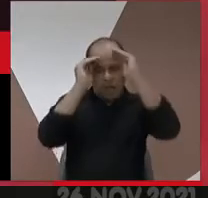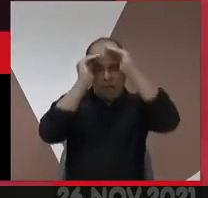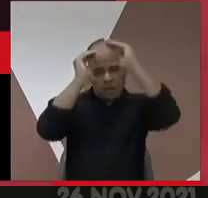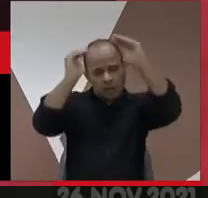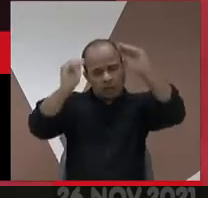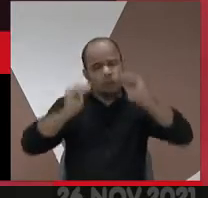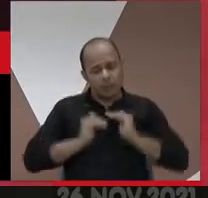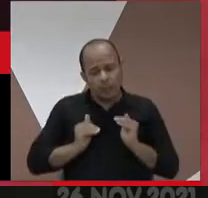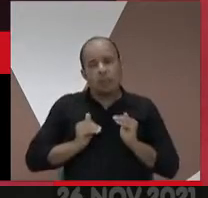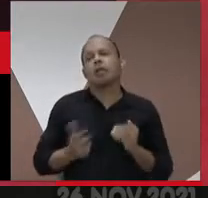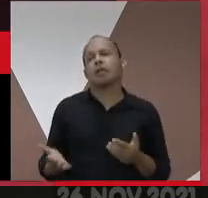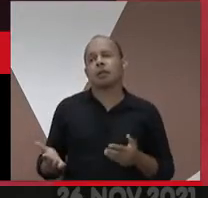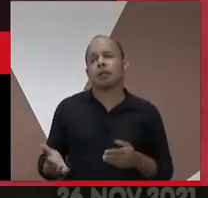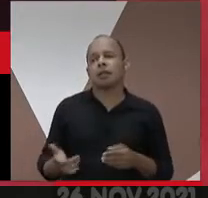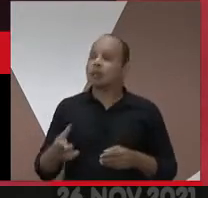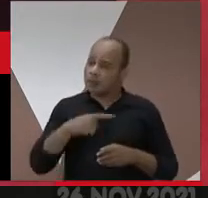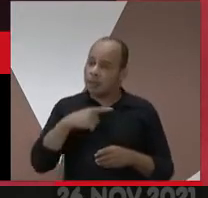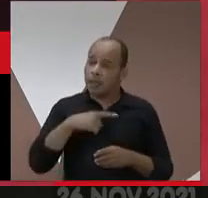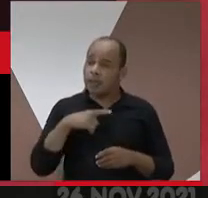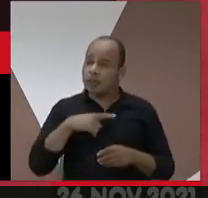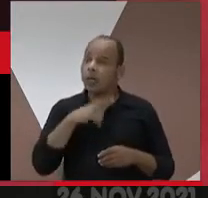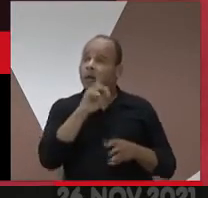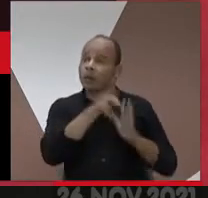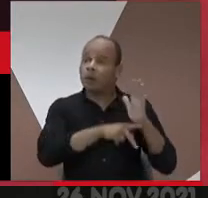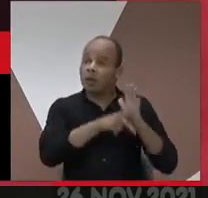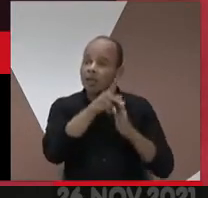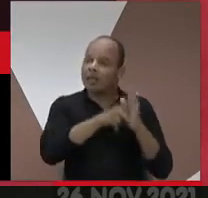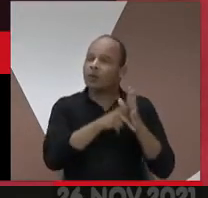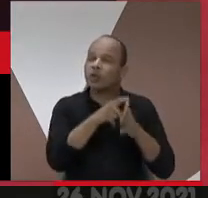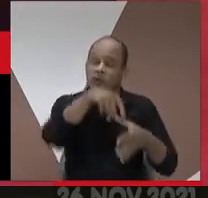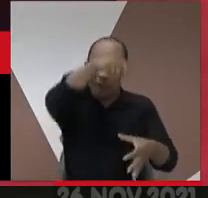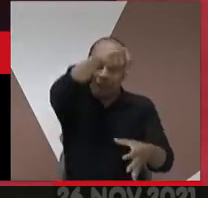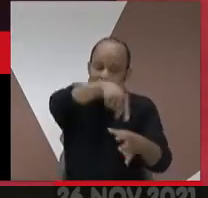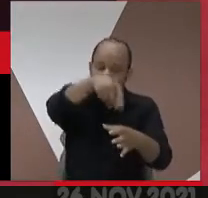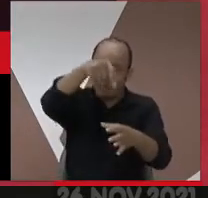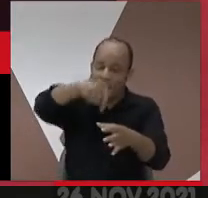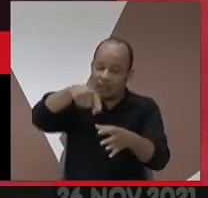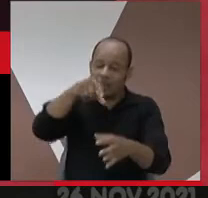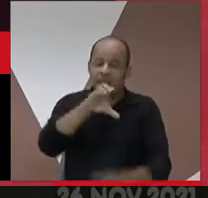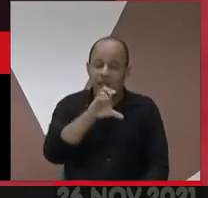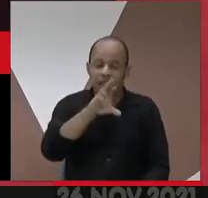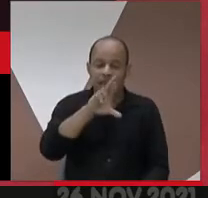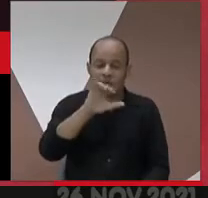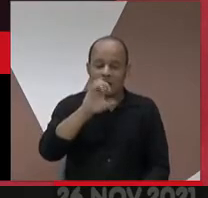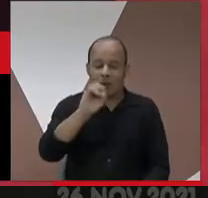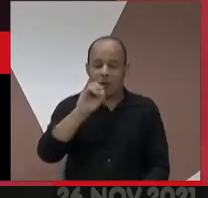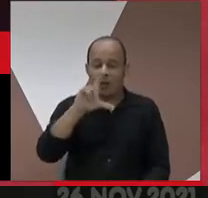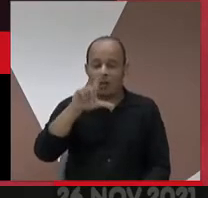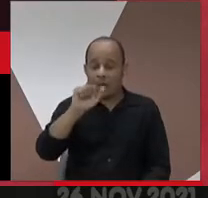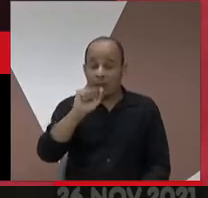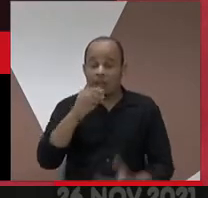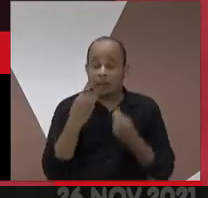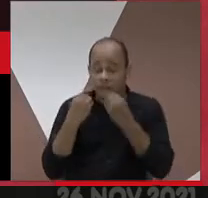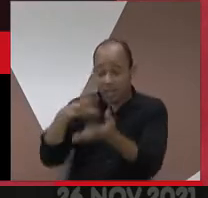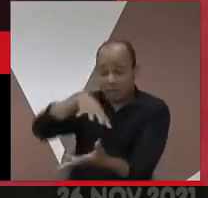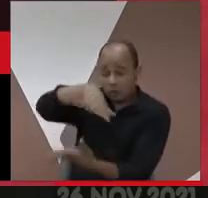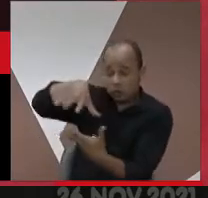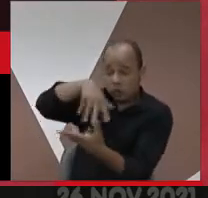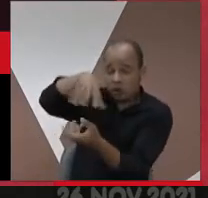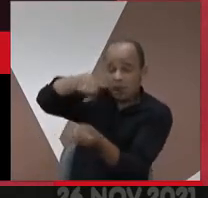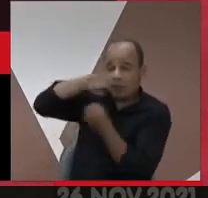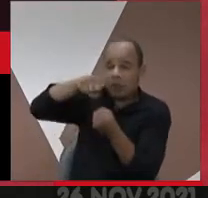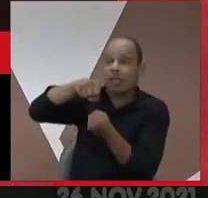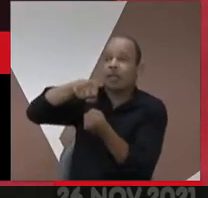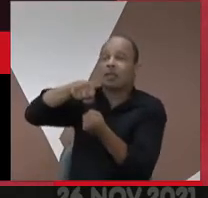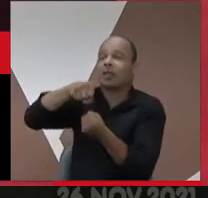de sementes crioula que dá a sustentabilidade e a saúde, que ninguém falou